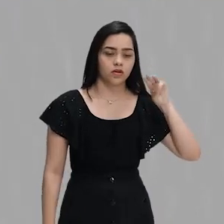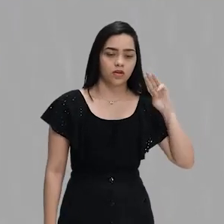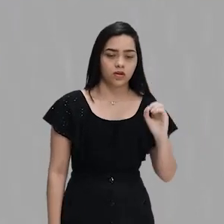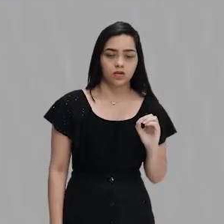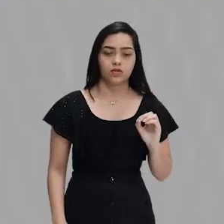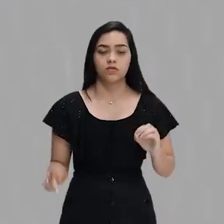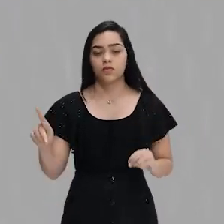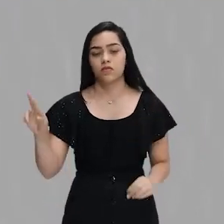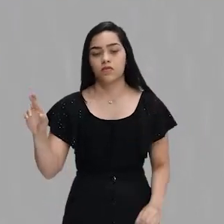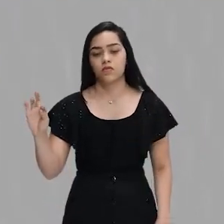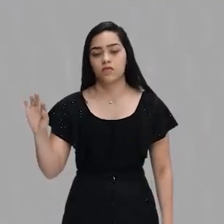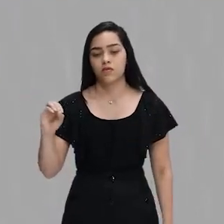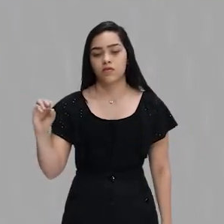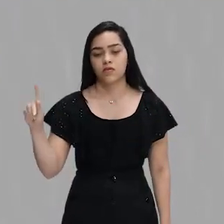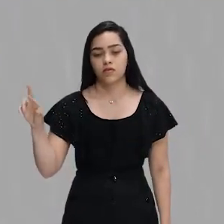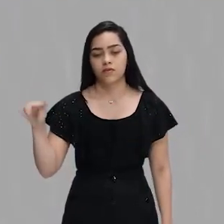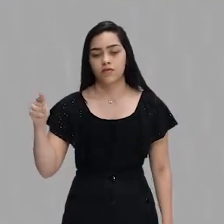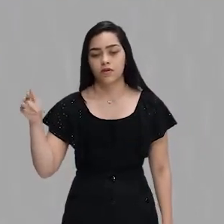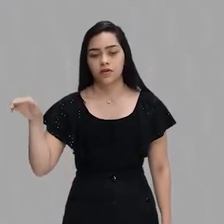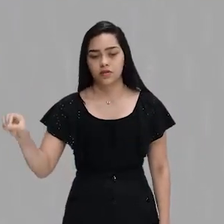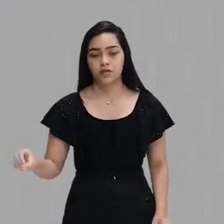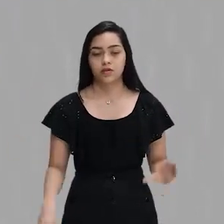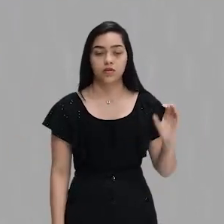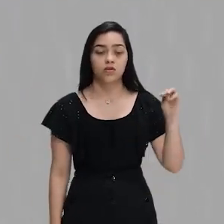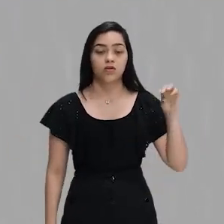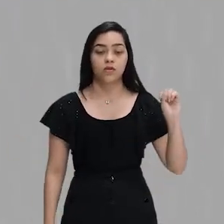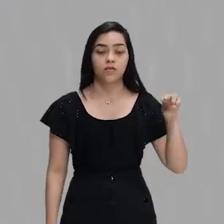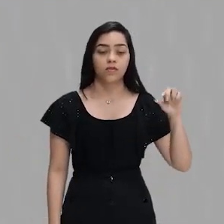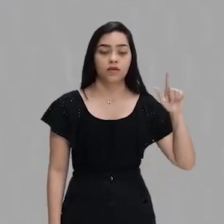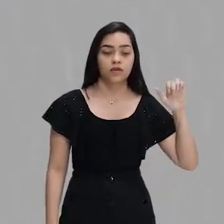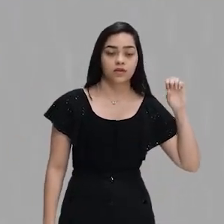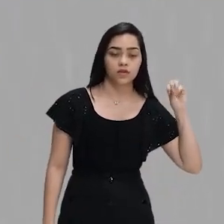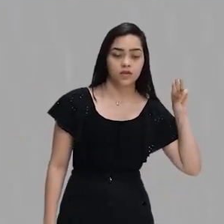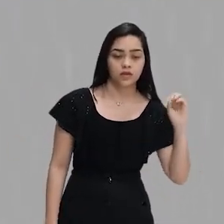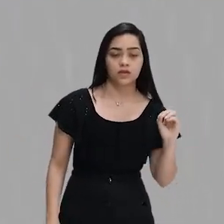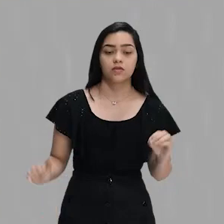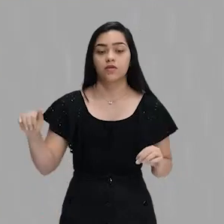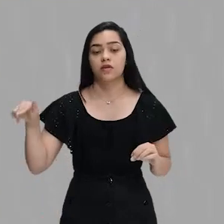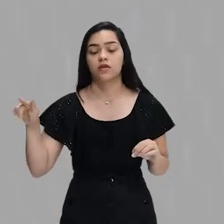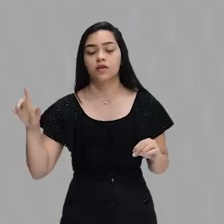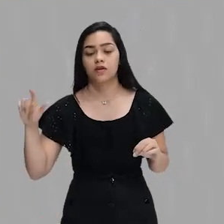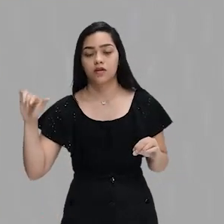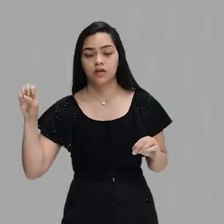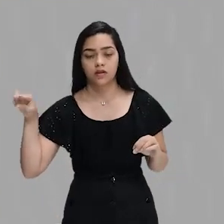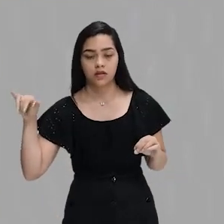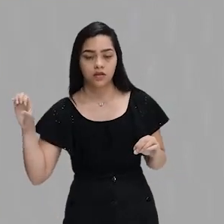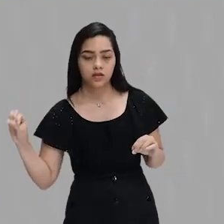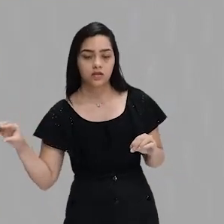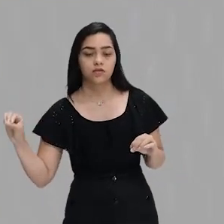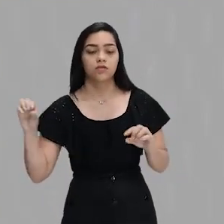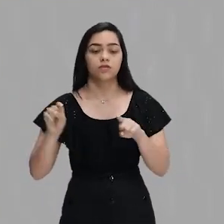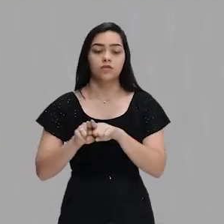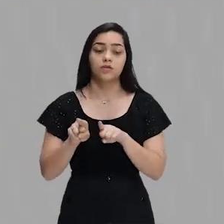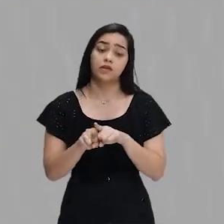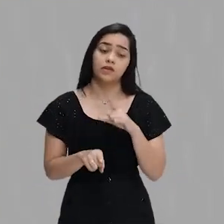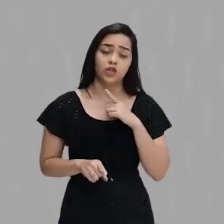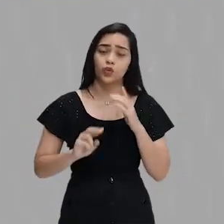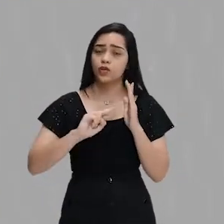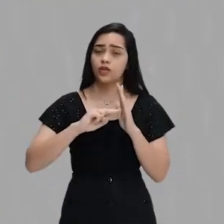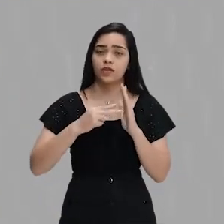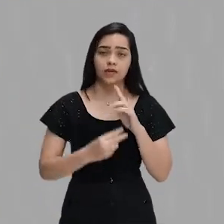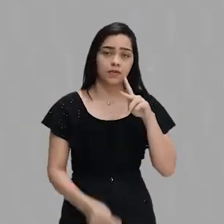protocooperação, comensalismo e inquilinismo, predatismo e herbivoria. Nós vamos falar de parasitismo, o que